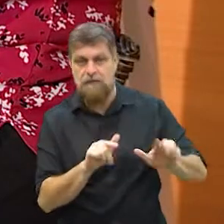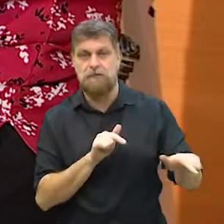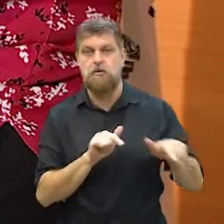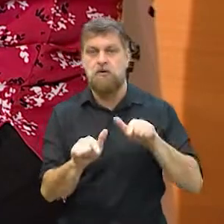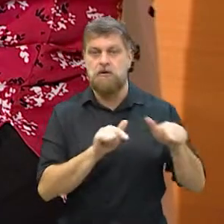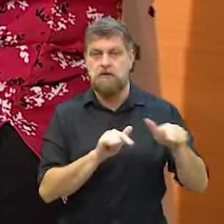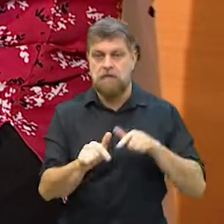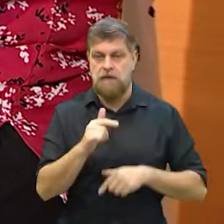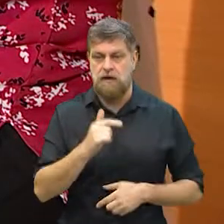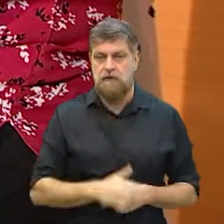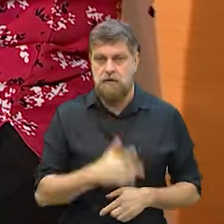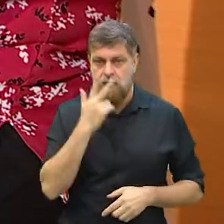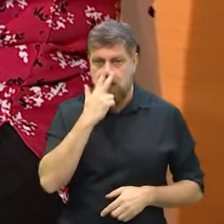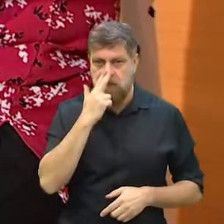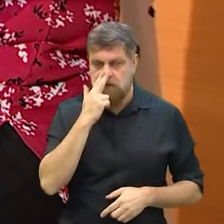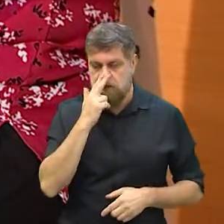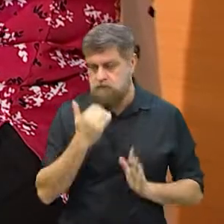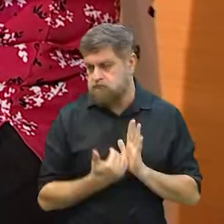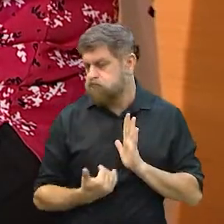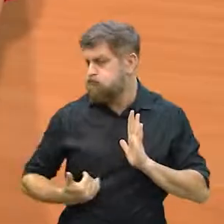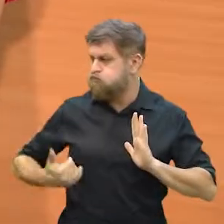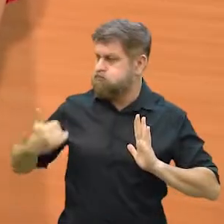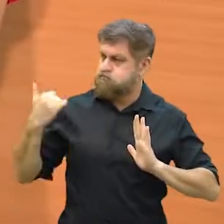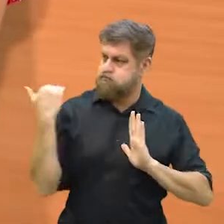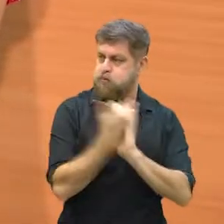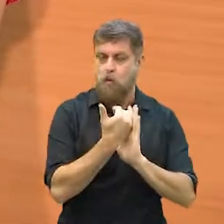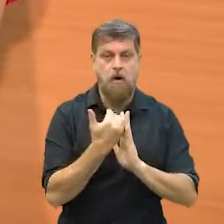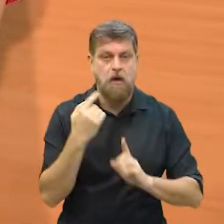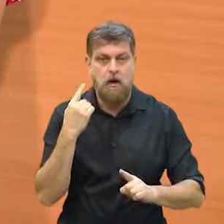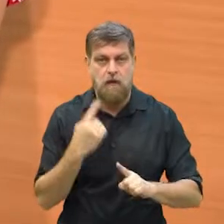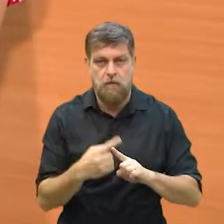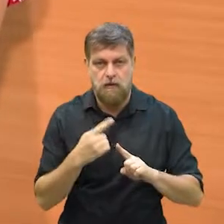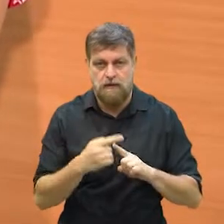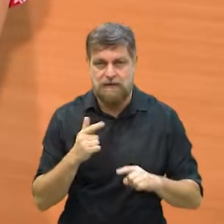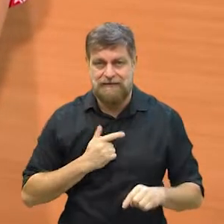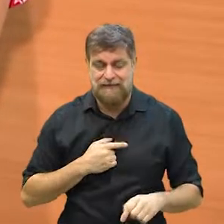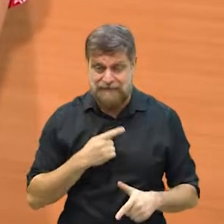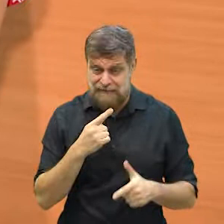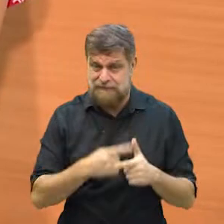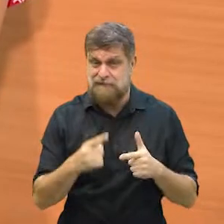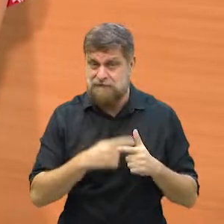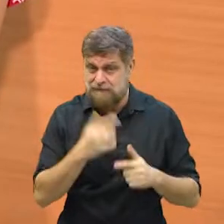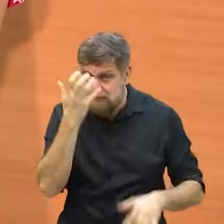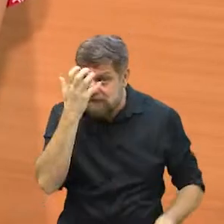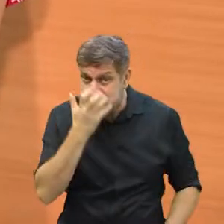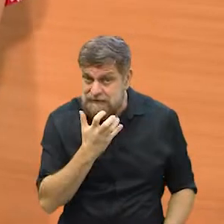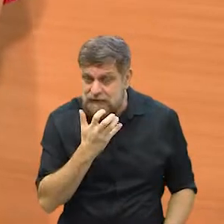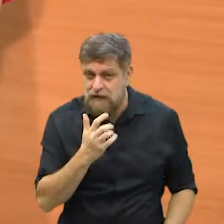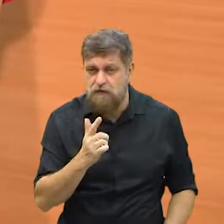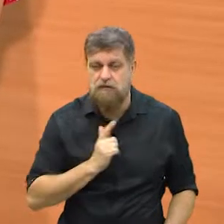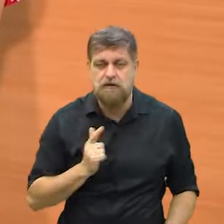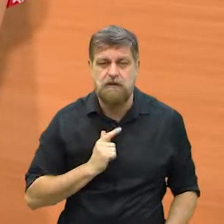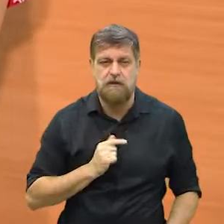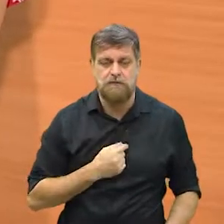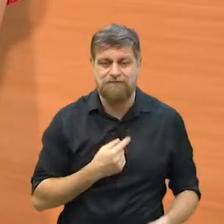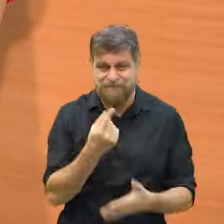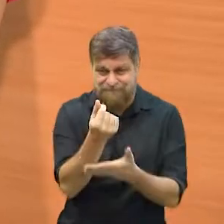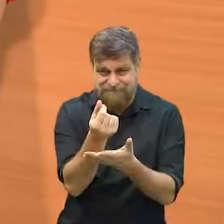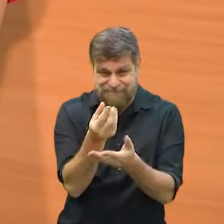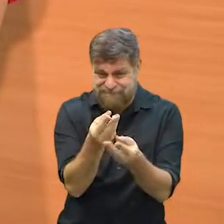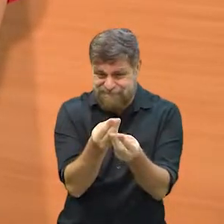trabalho parece que intensificou aqui na casa. Intensificou, porque a situação está mais crítica, né? Nós temos aí uma